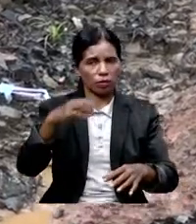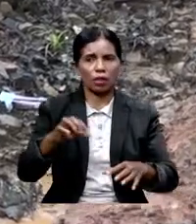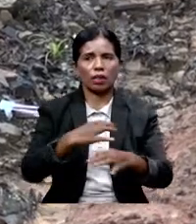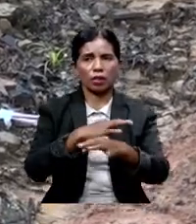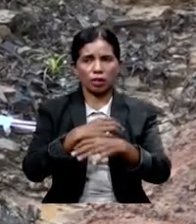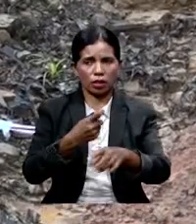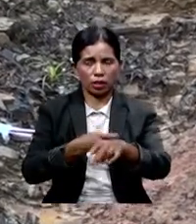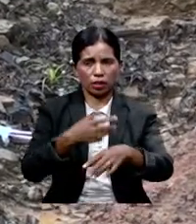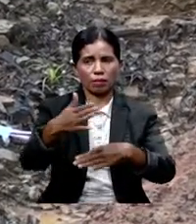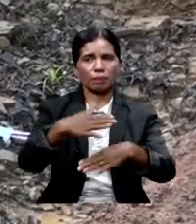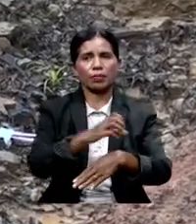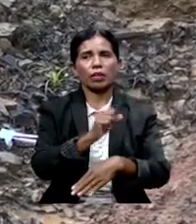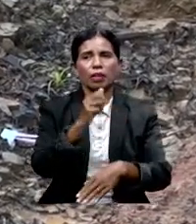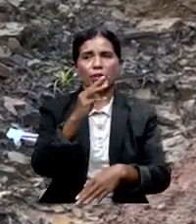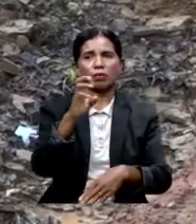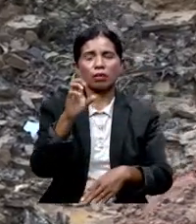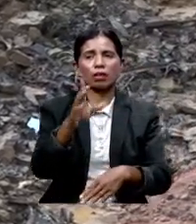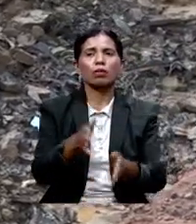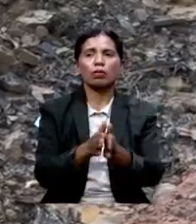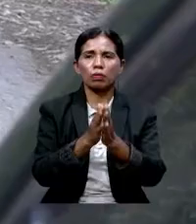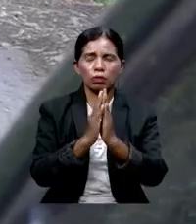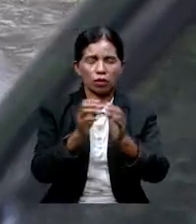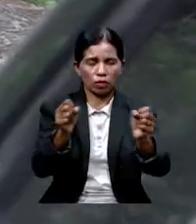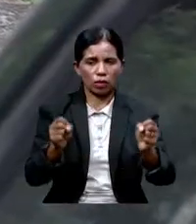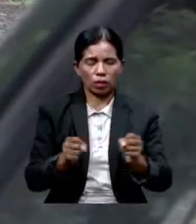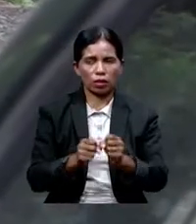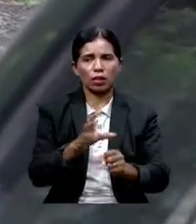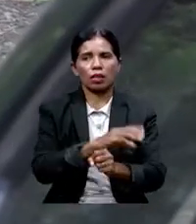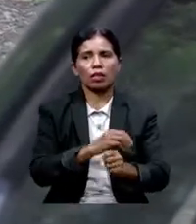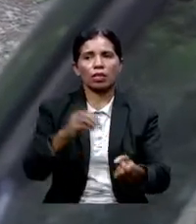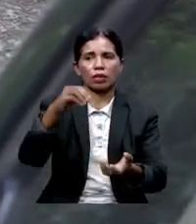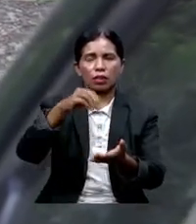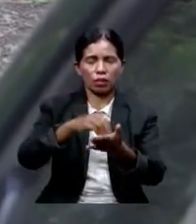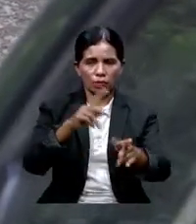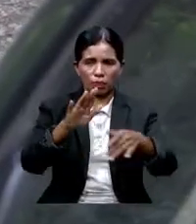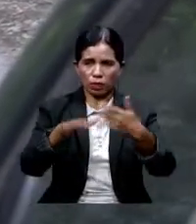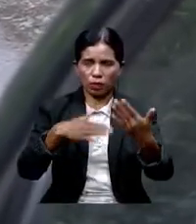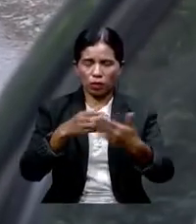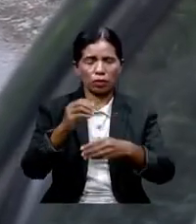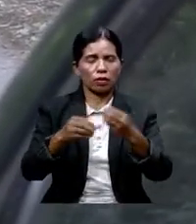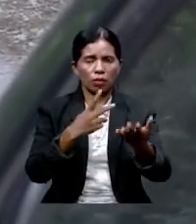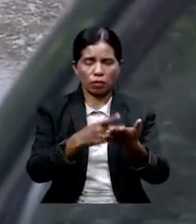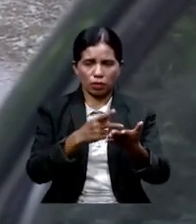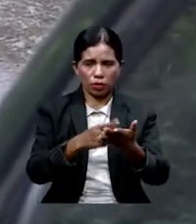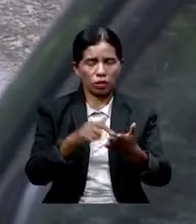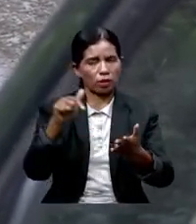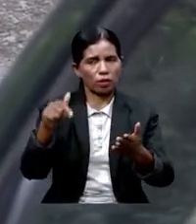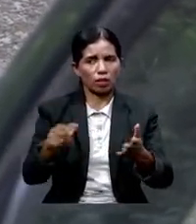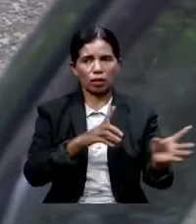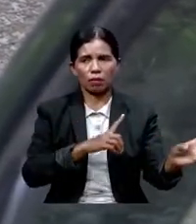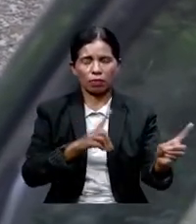tambane Samuel Marçal mos russo autoridade local sira ato esclarece ba comunidade quando ba projeto ne molo que